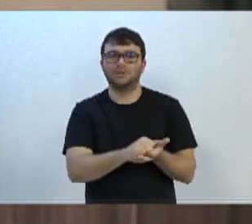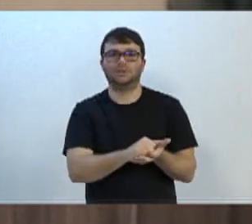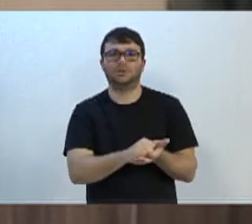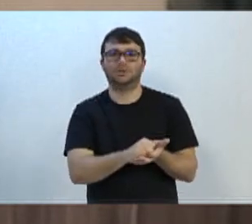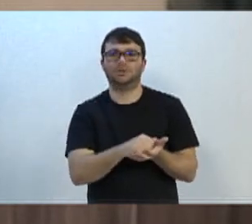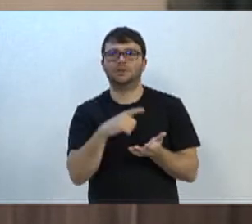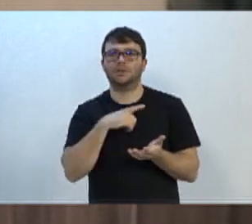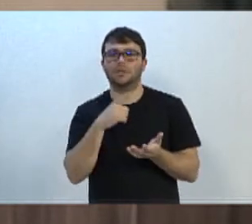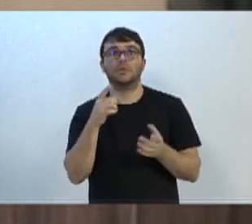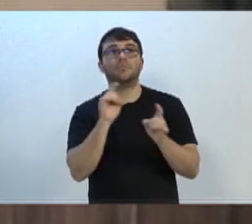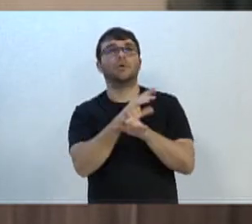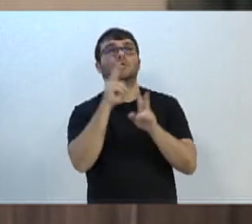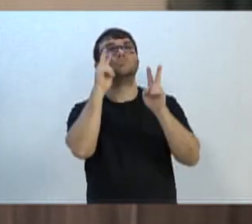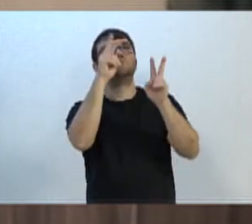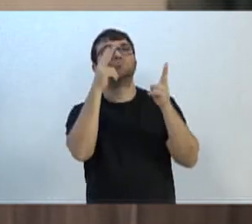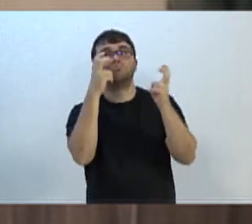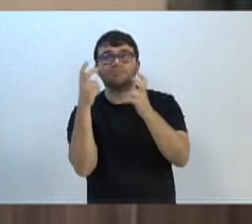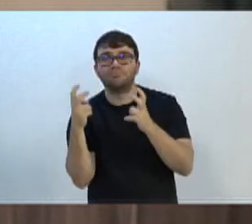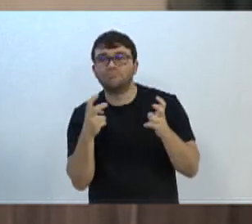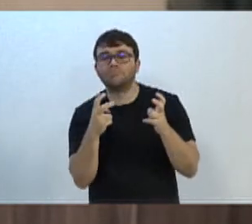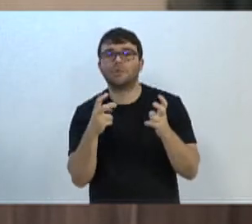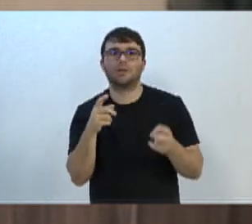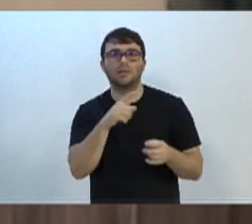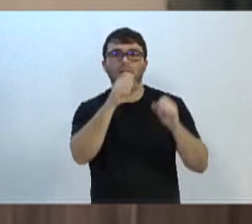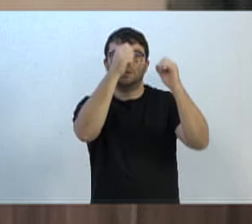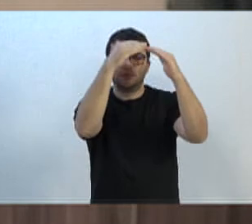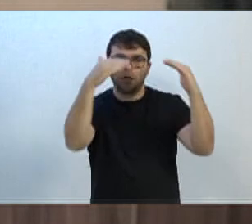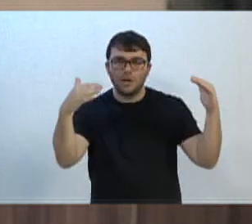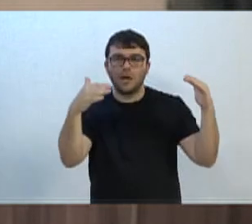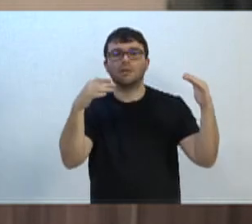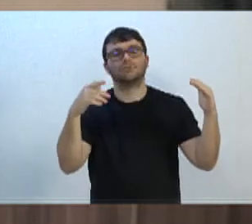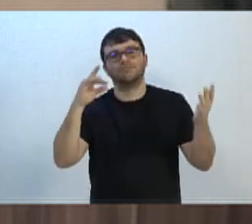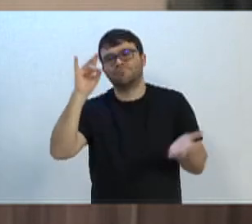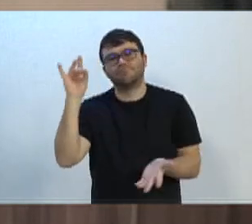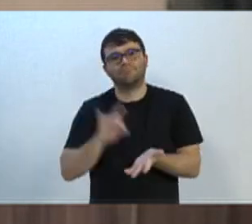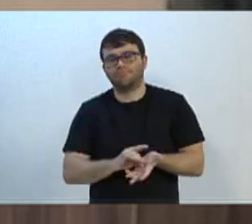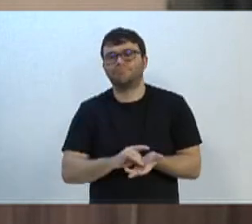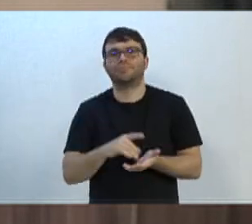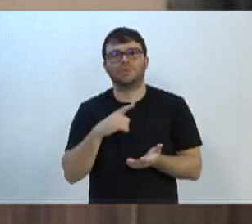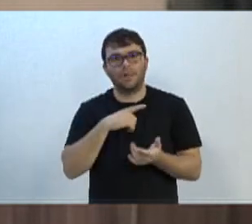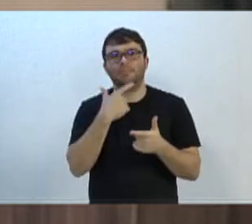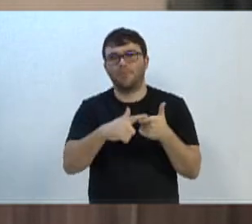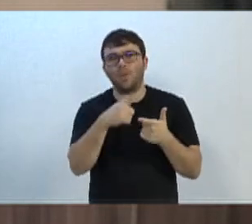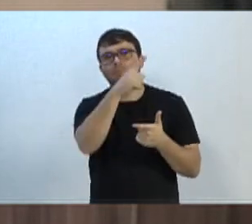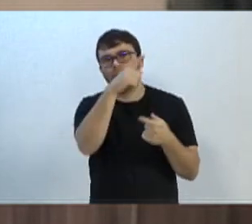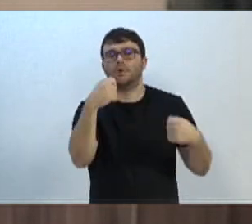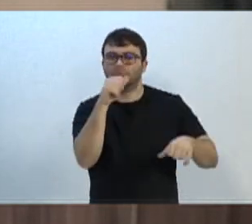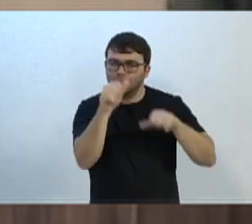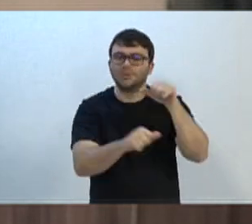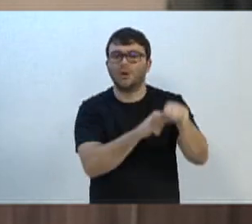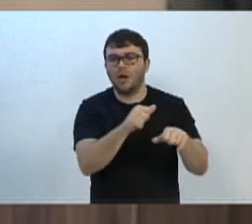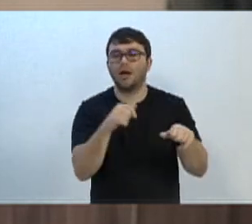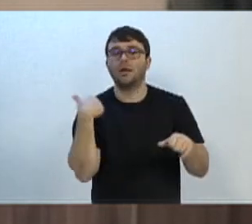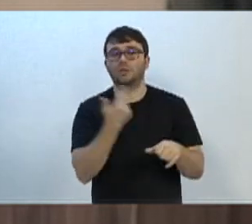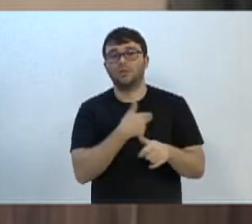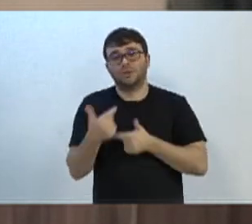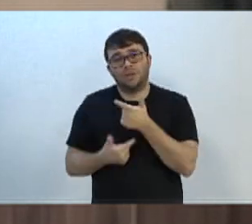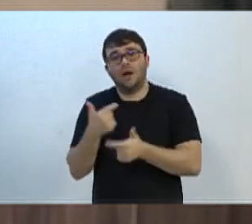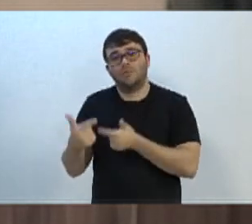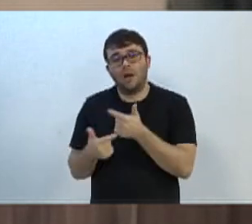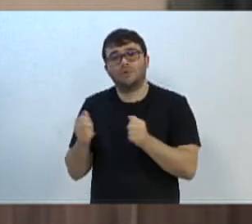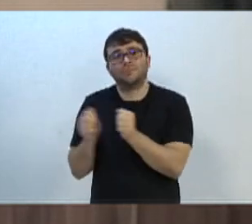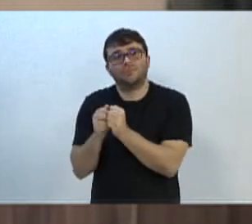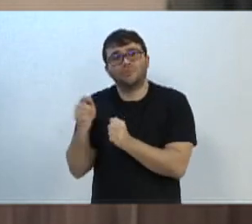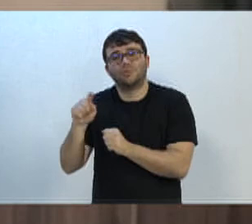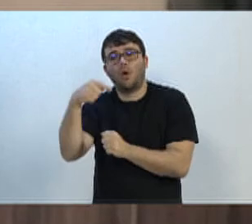o constatação daquele que está lá o telhado realmente tá numa situação é crítica precisa ser trocado Nós já estamos trabalhando junto